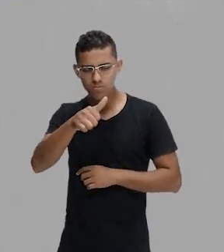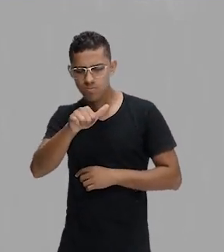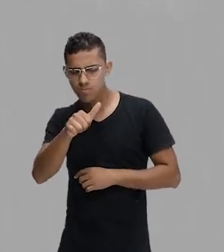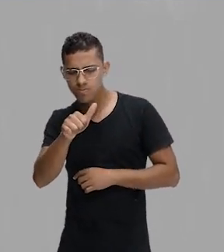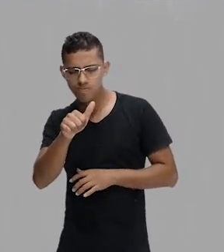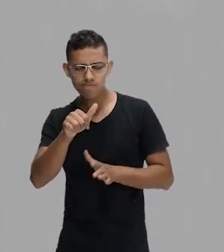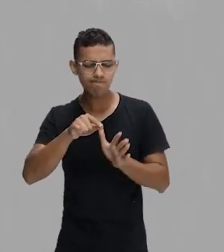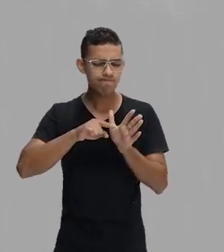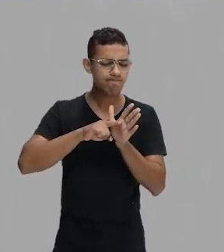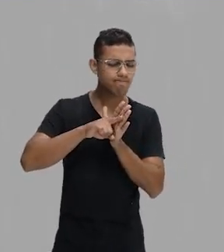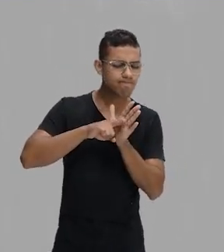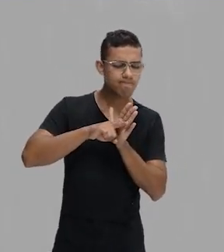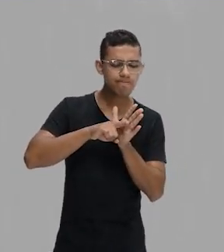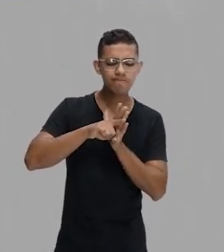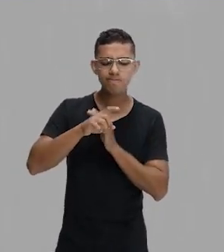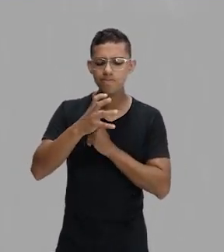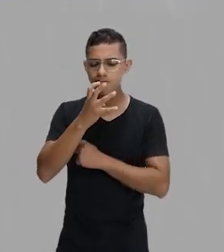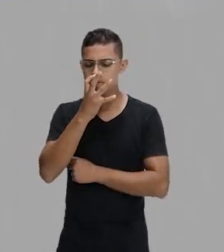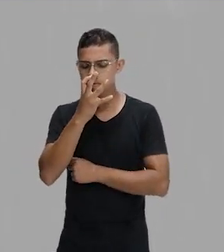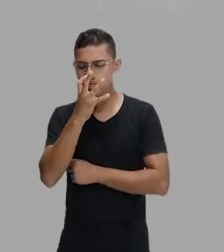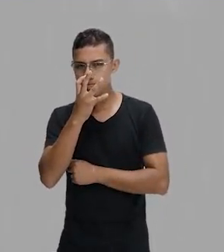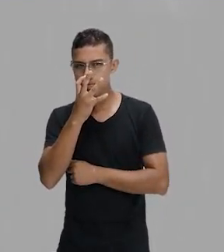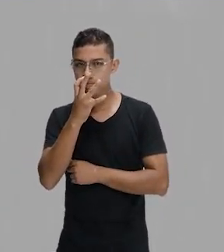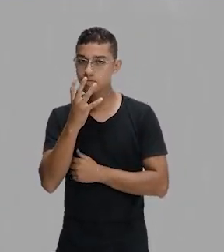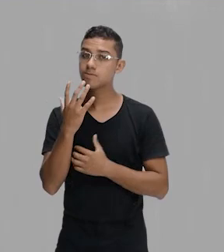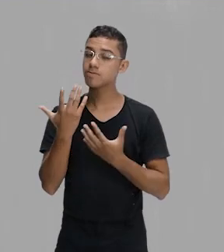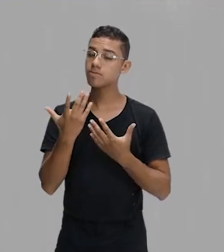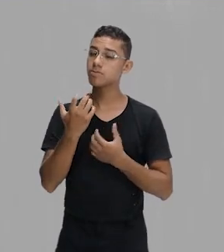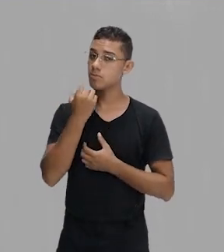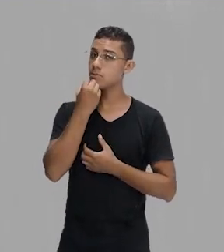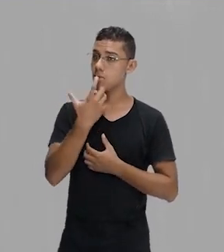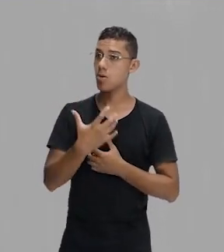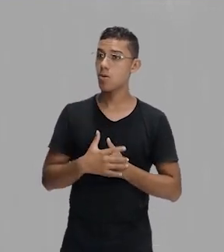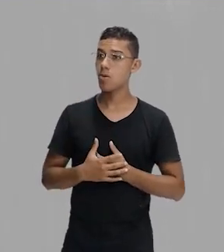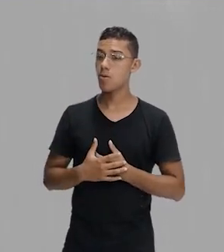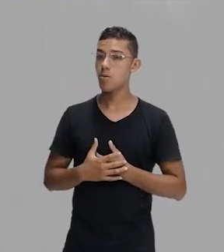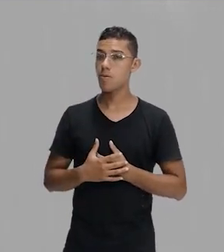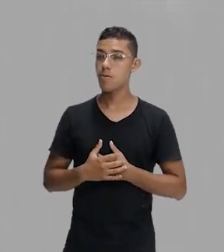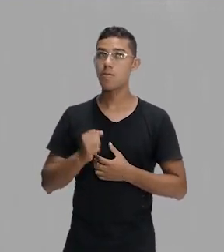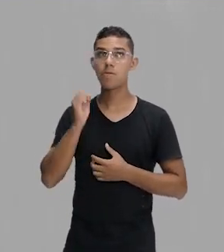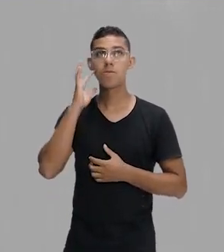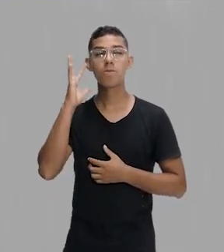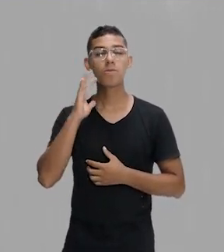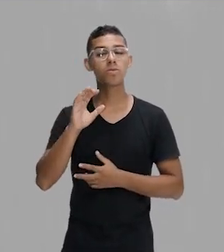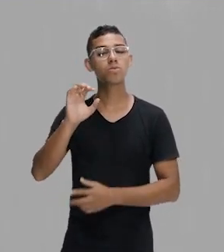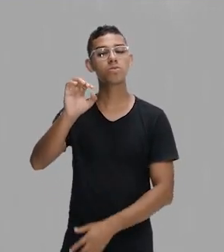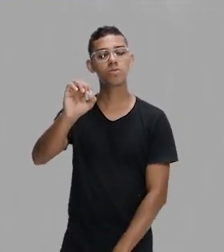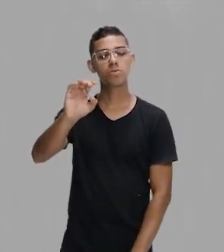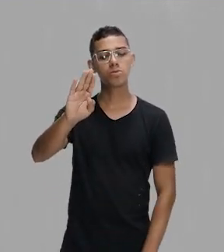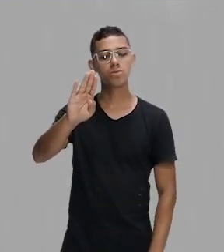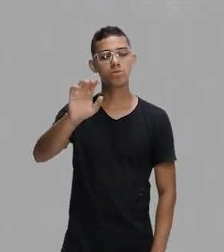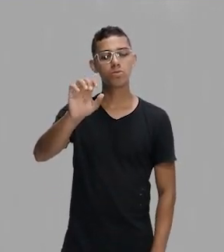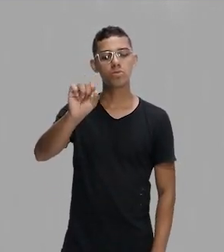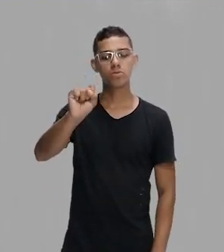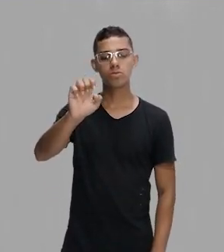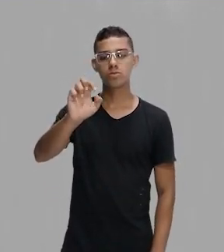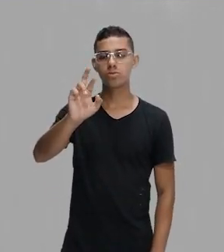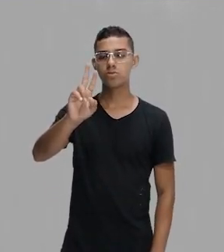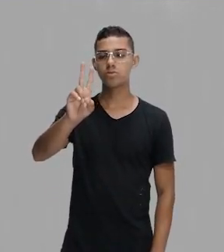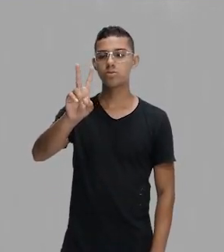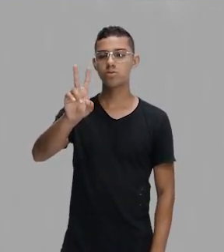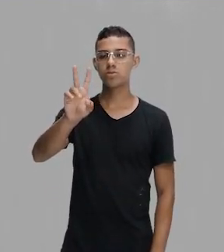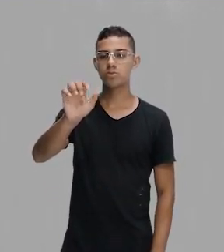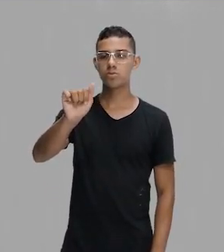reflexão. Observação. Vamos refletir um pouco sobre o processo de observação. Para você desenvolver conhecimento,